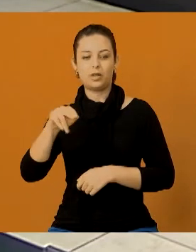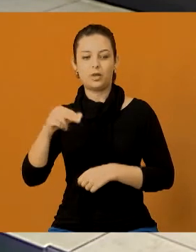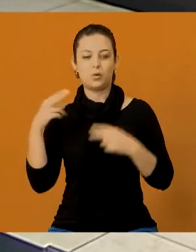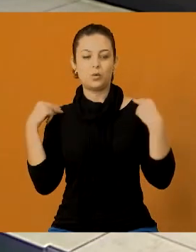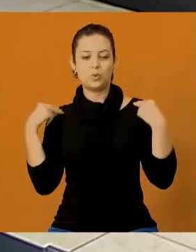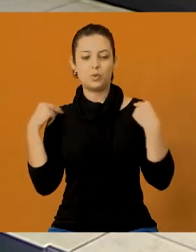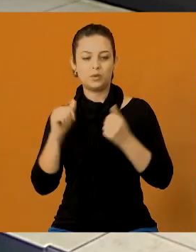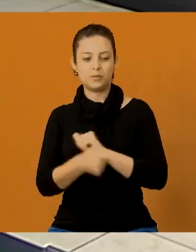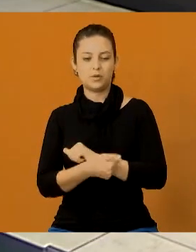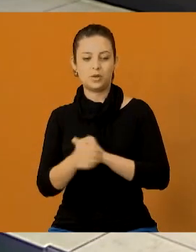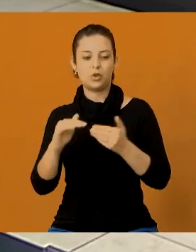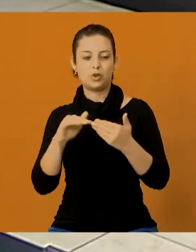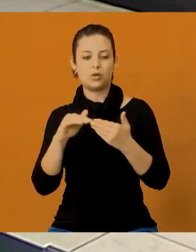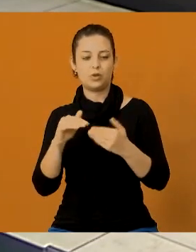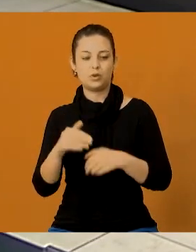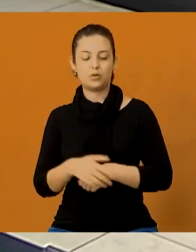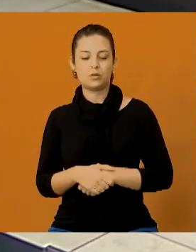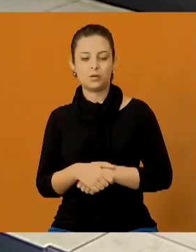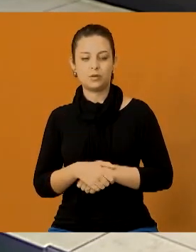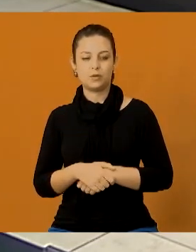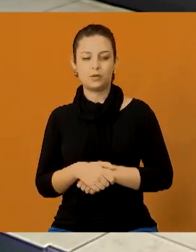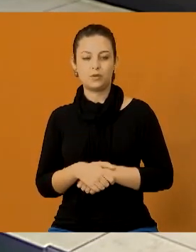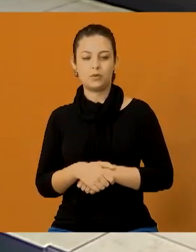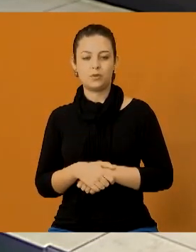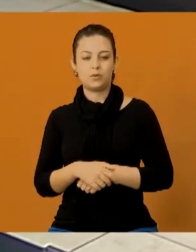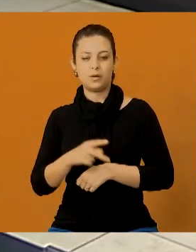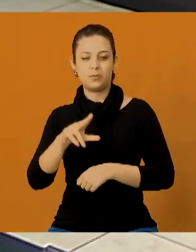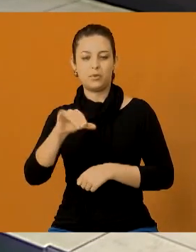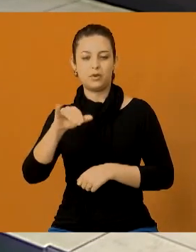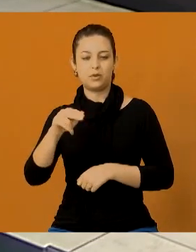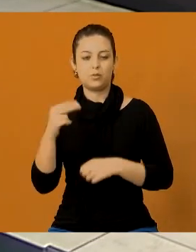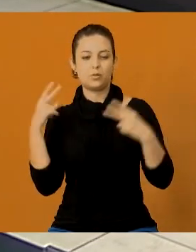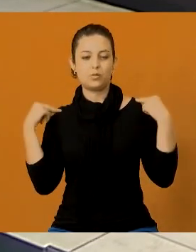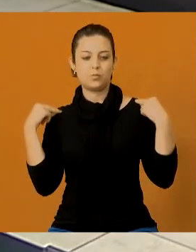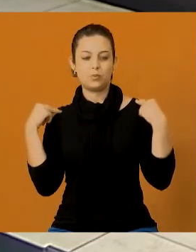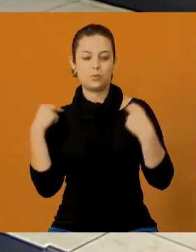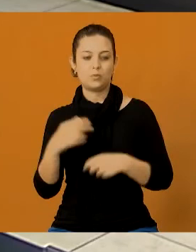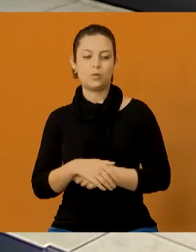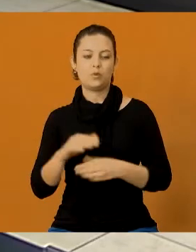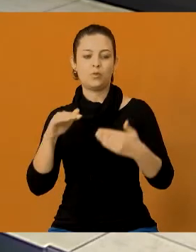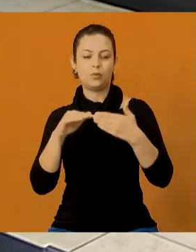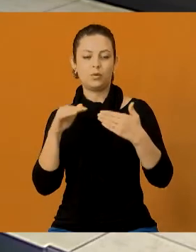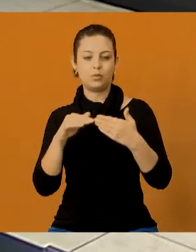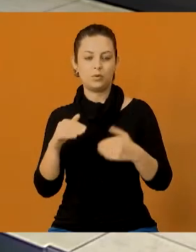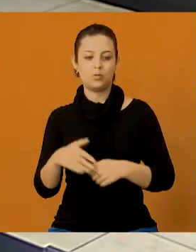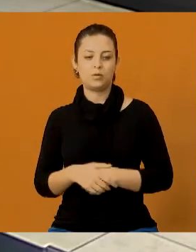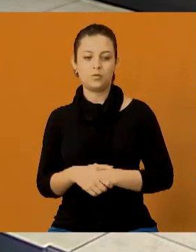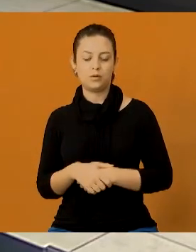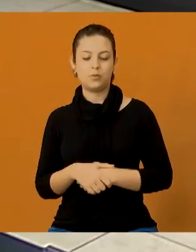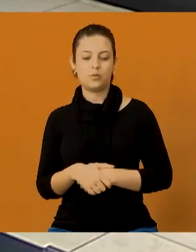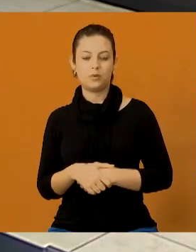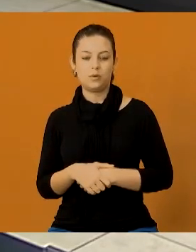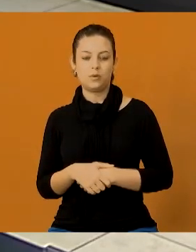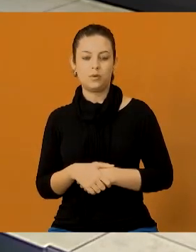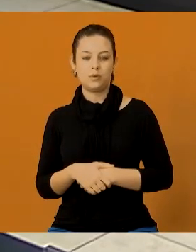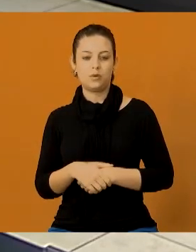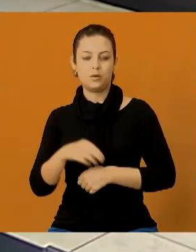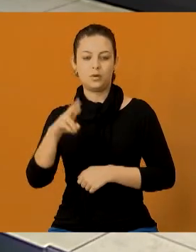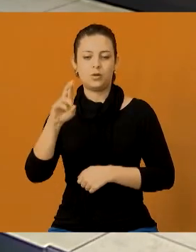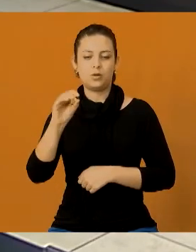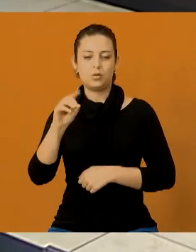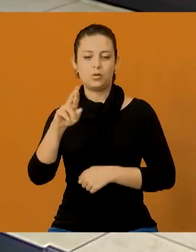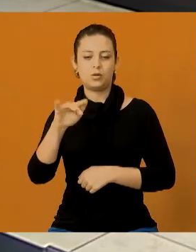Esporte? Favorável. Como vota vereador Paulinho dos Condutores? Favorável. Como vota vereador Dr.